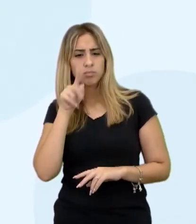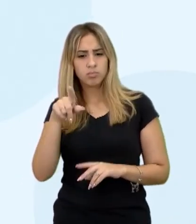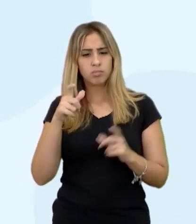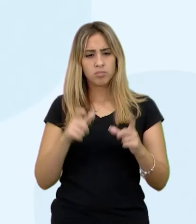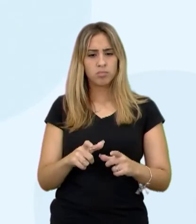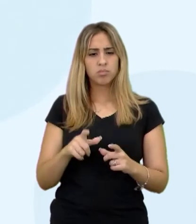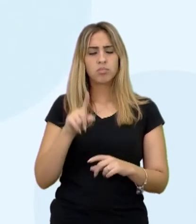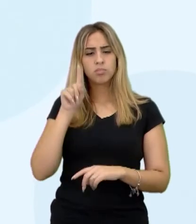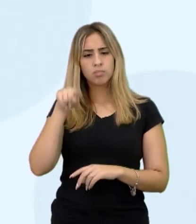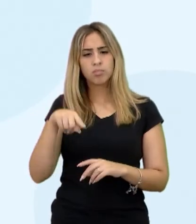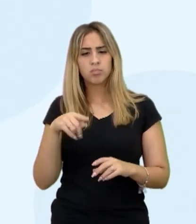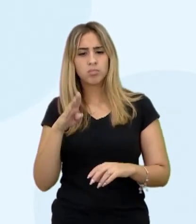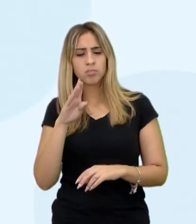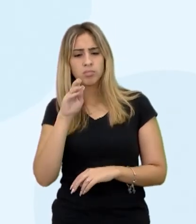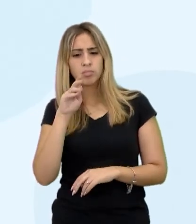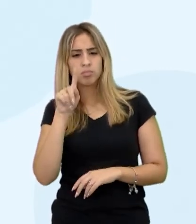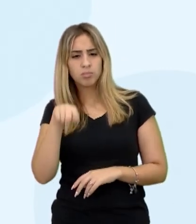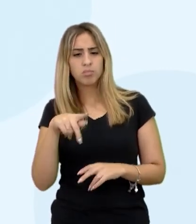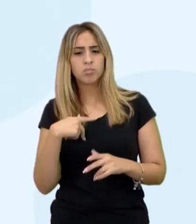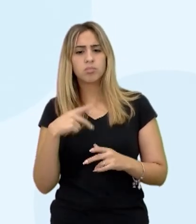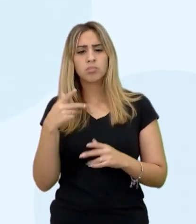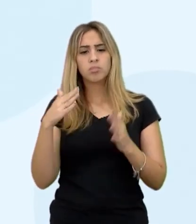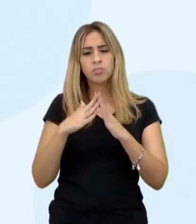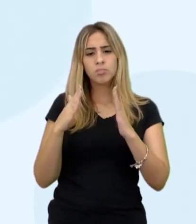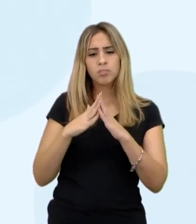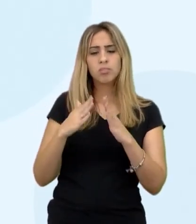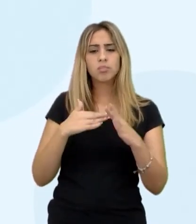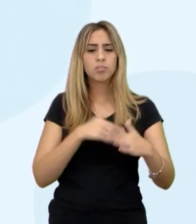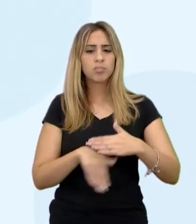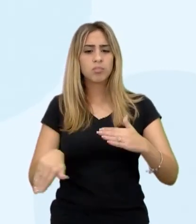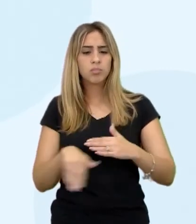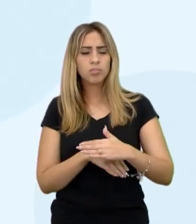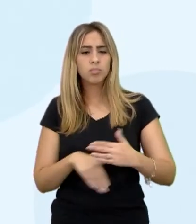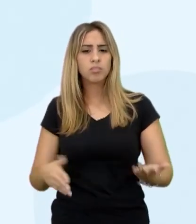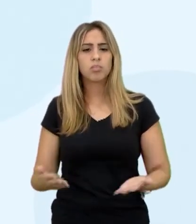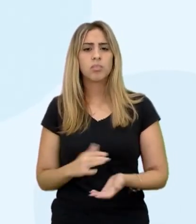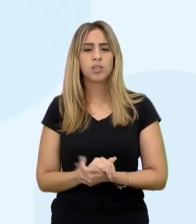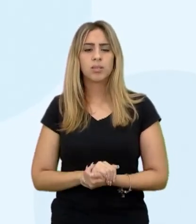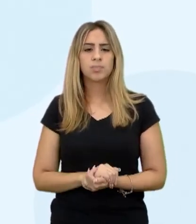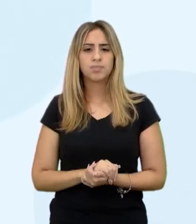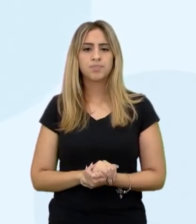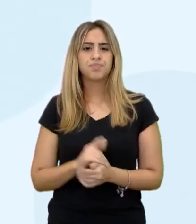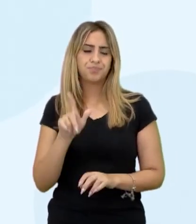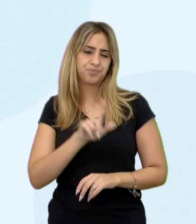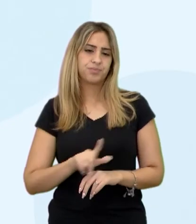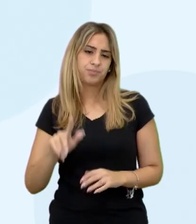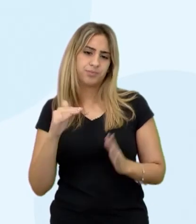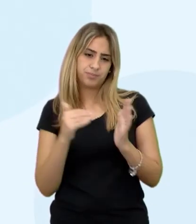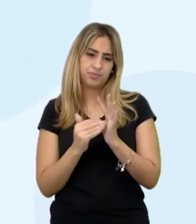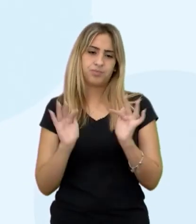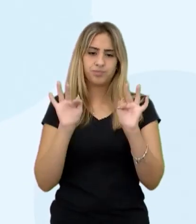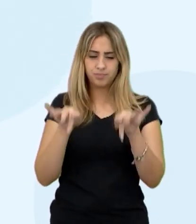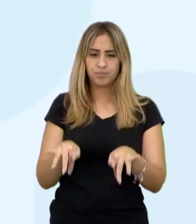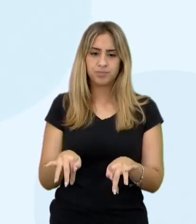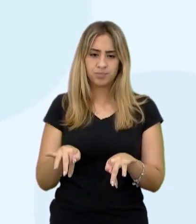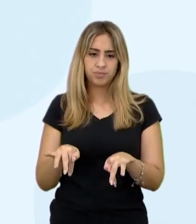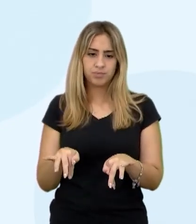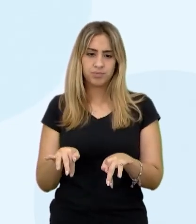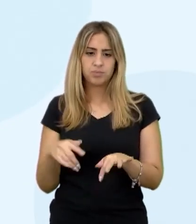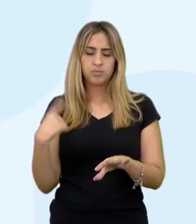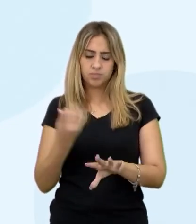seu bairro? O seu bairro ele é industrial, residencial ou rural? Então, é lógico que até o final do